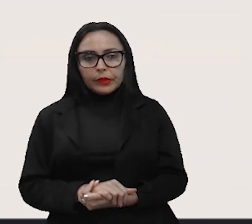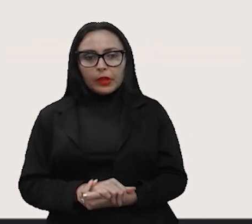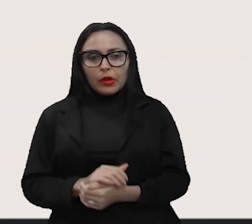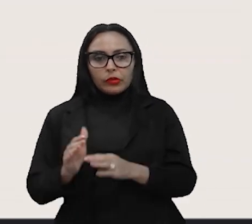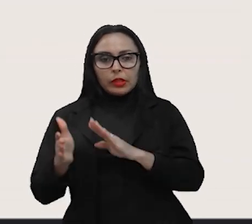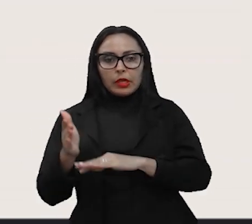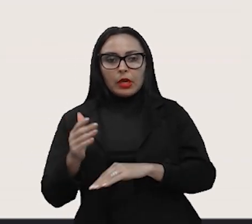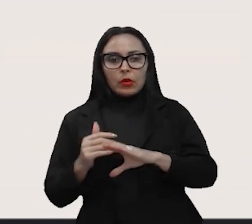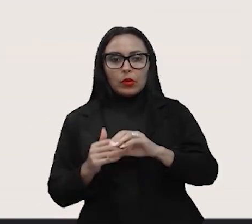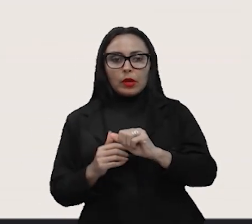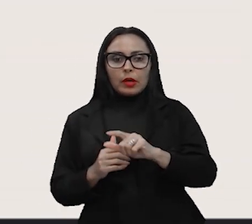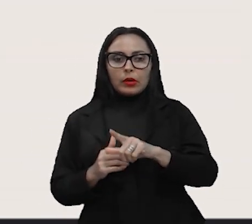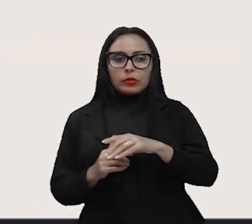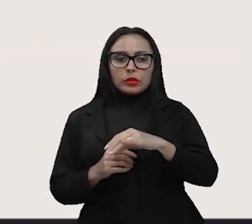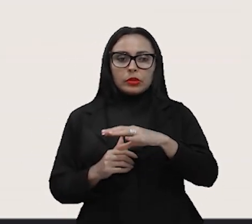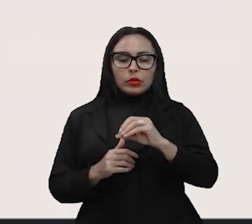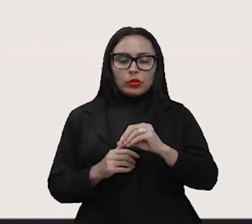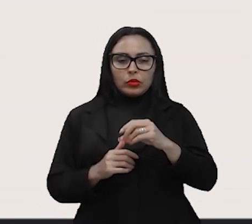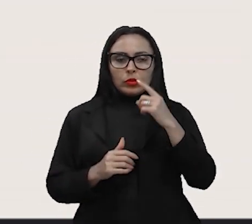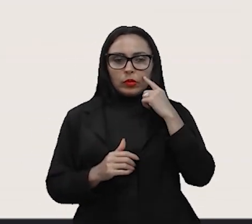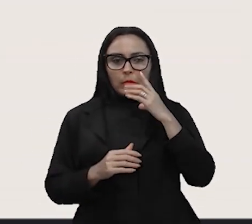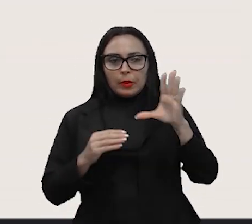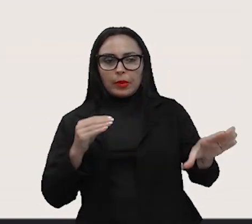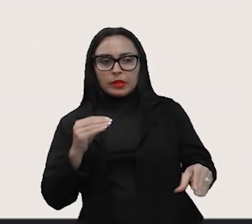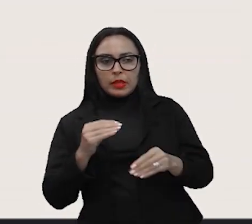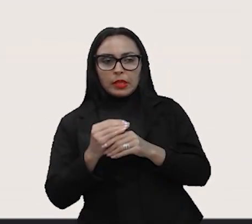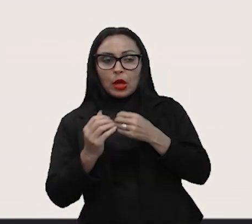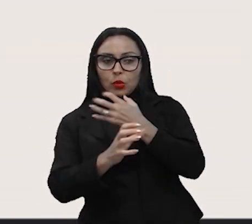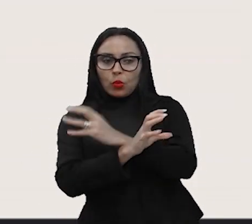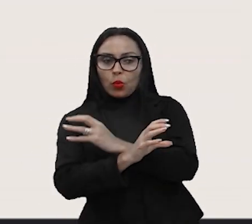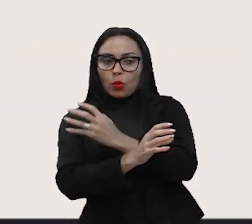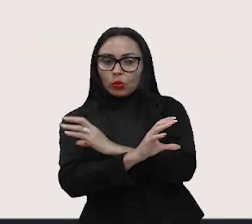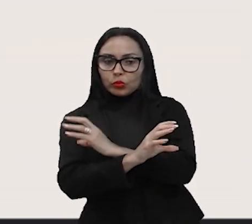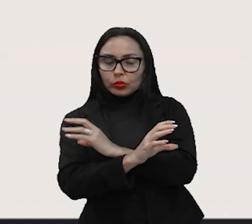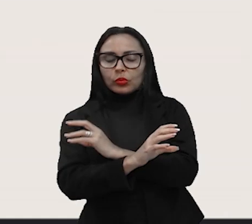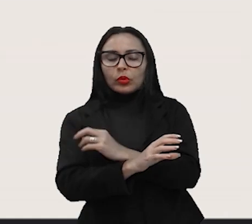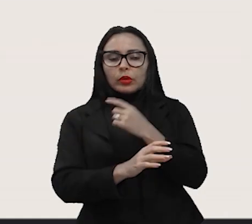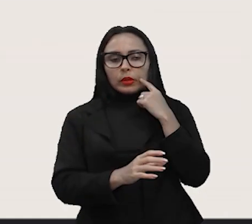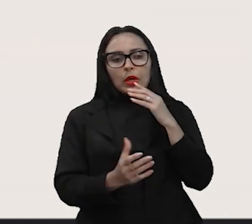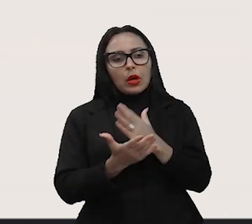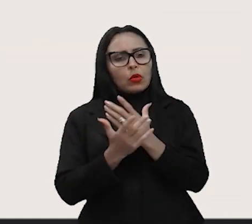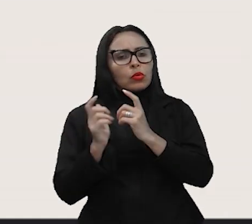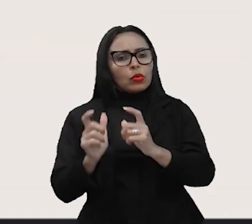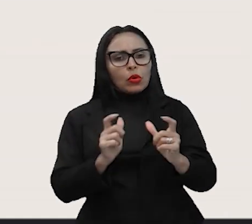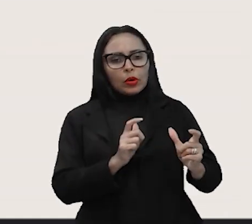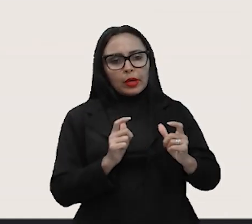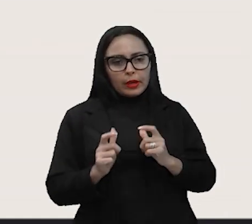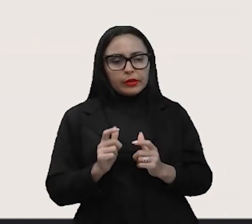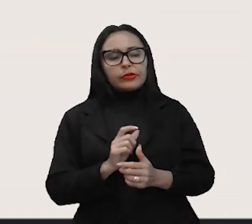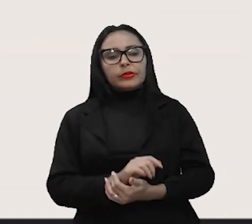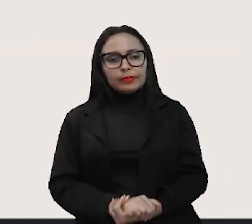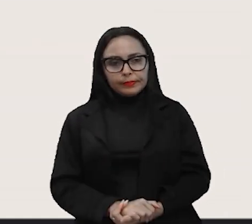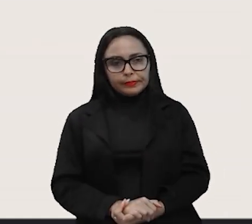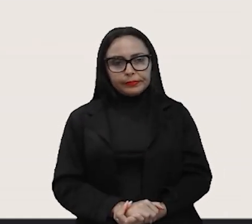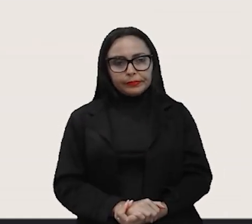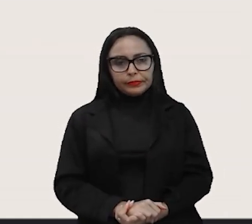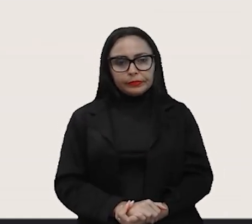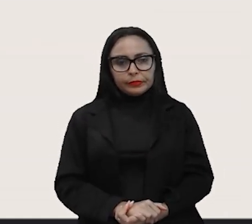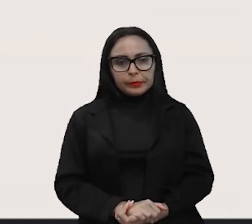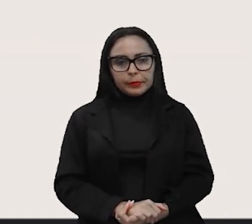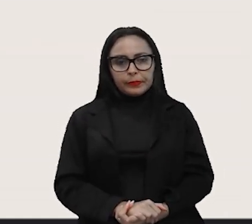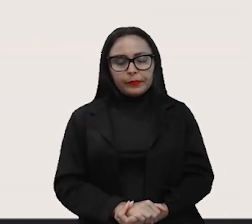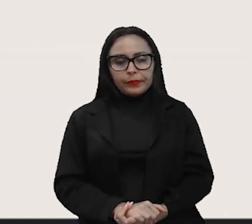do sangue para armazenar no osso, mas tem alguns locais que eu tenho que tirar a reserva, eu tenho que gastar a reserva. Então eu também posso tirar